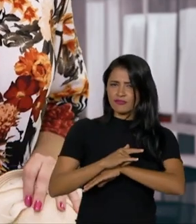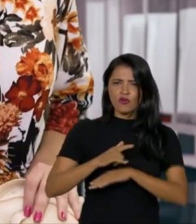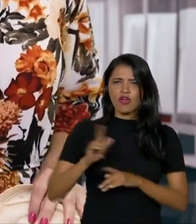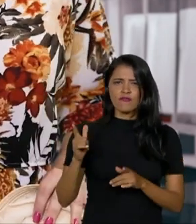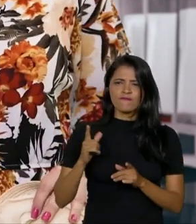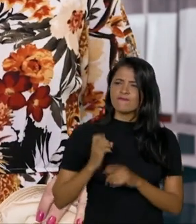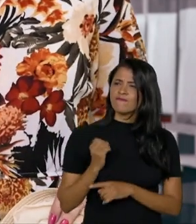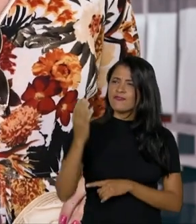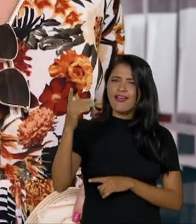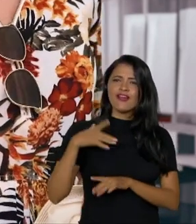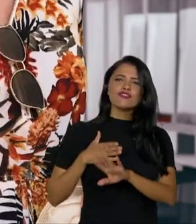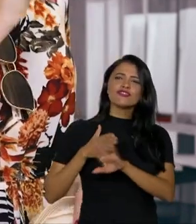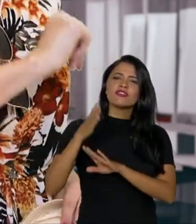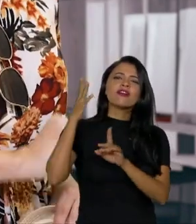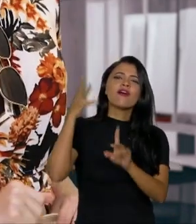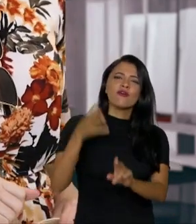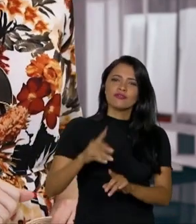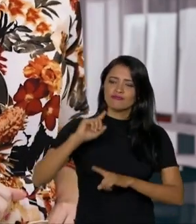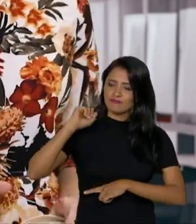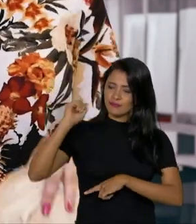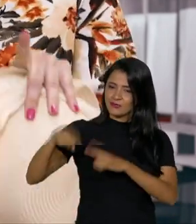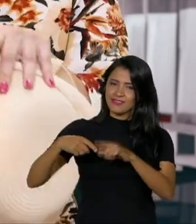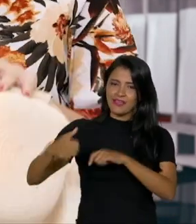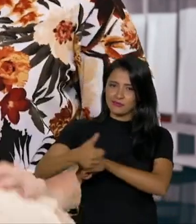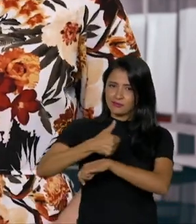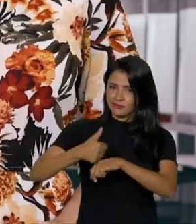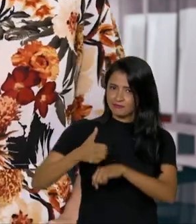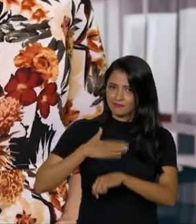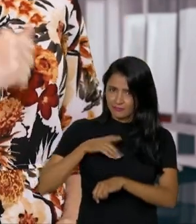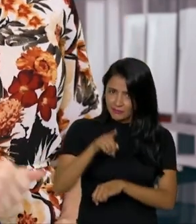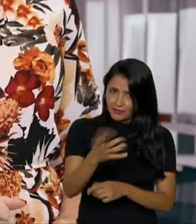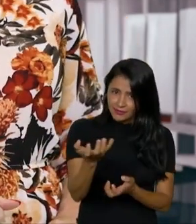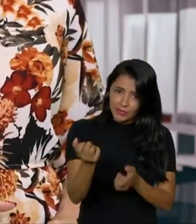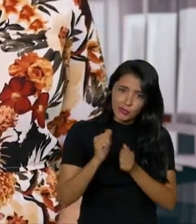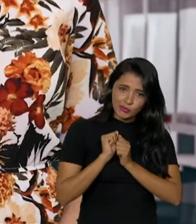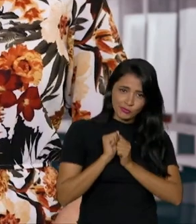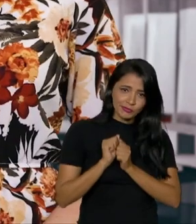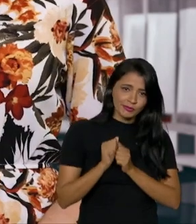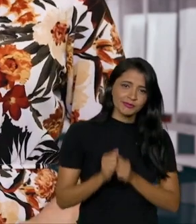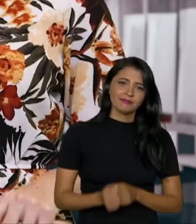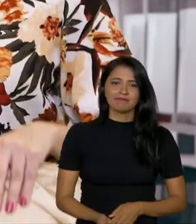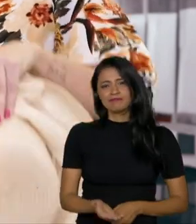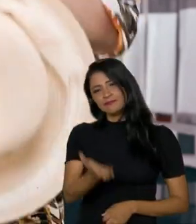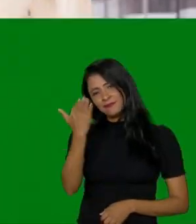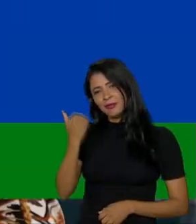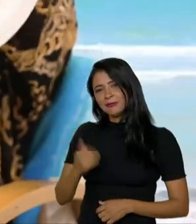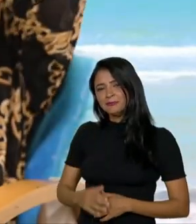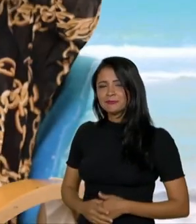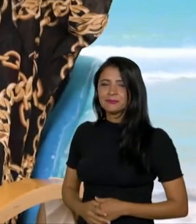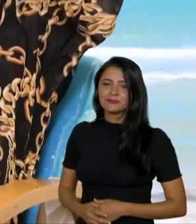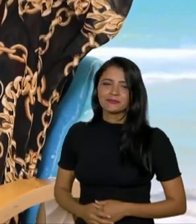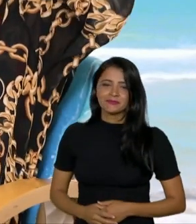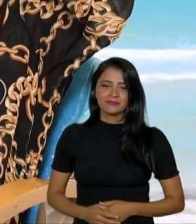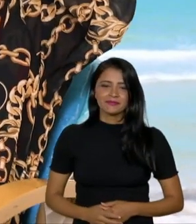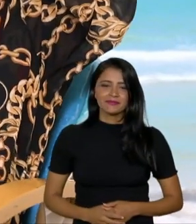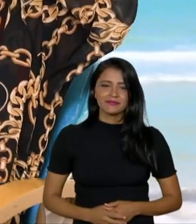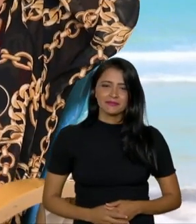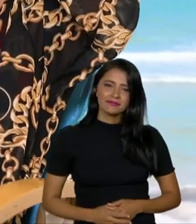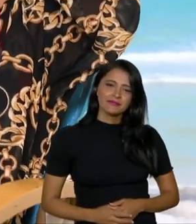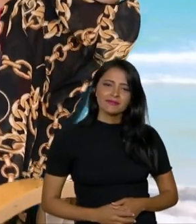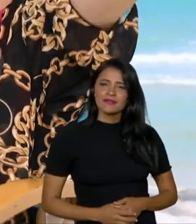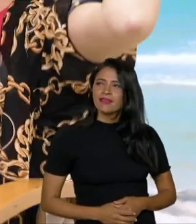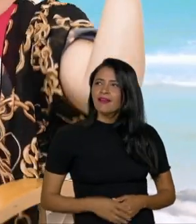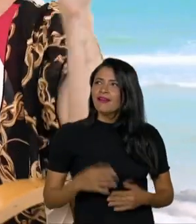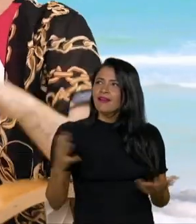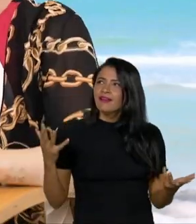grande viagem com destino ao sucesso profissional. E você, quer vir comigo? Então partiu! Eita,